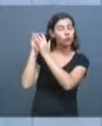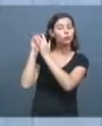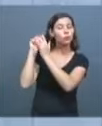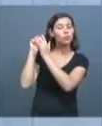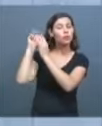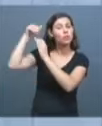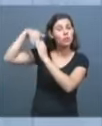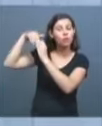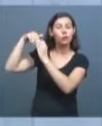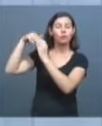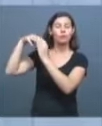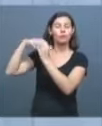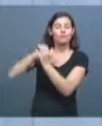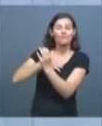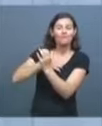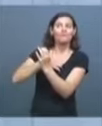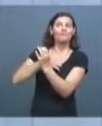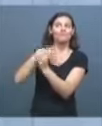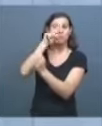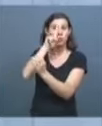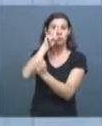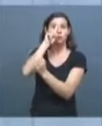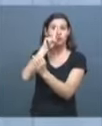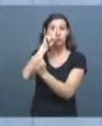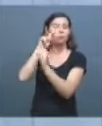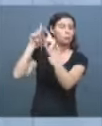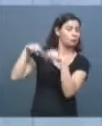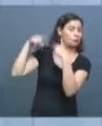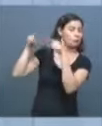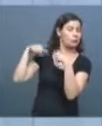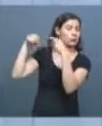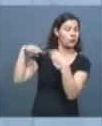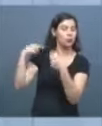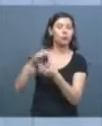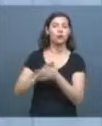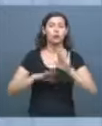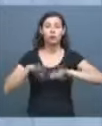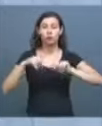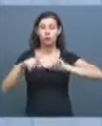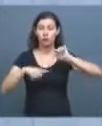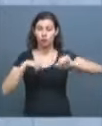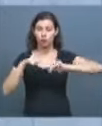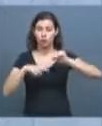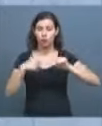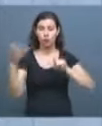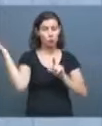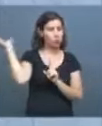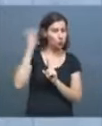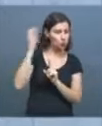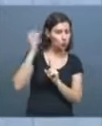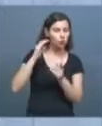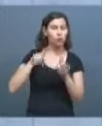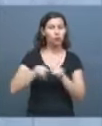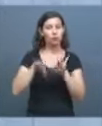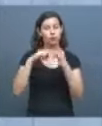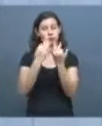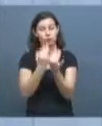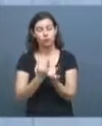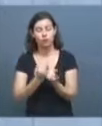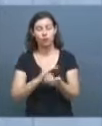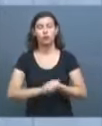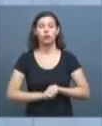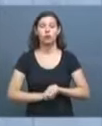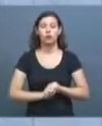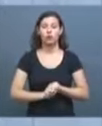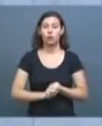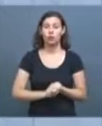estamos vivendo uma ameaça constante. Pressão na área de trabalho, né? Essa área familiar, área de